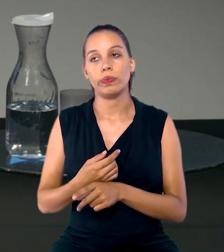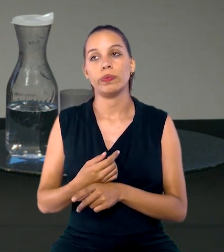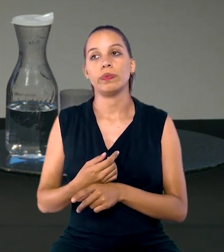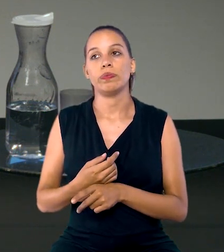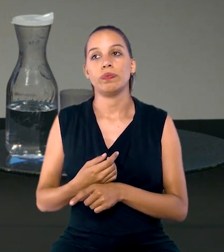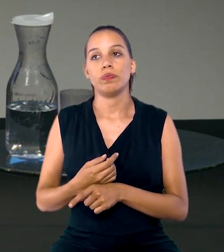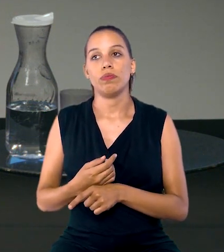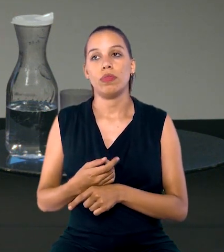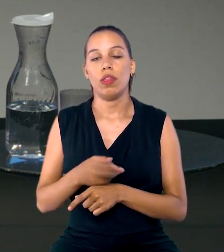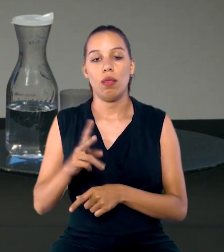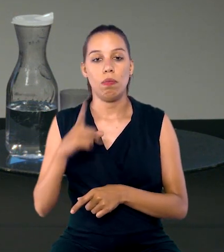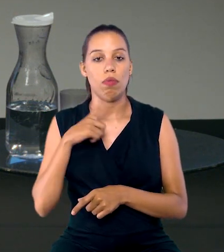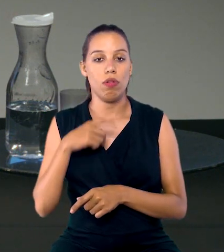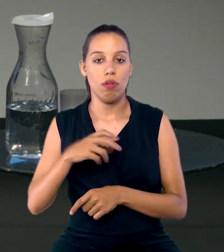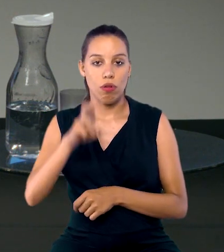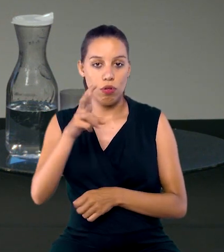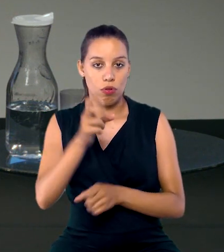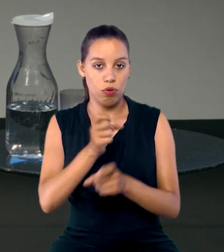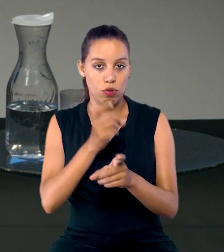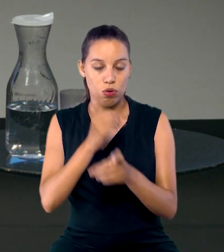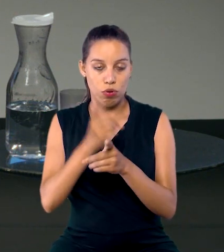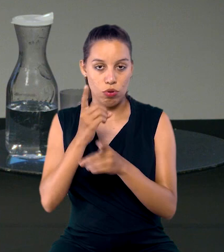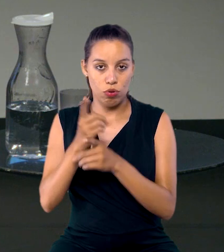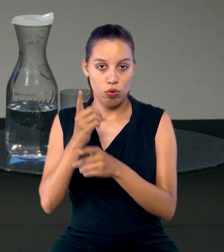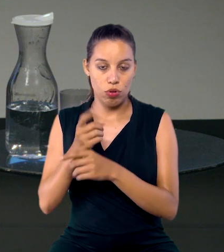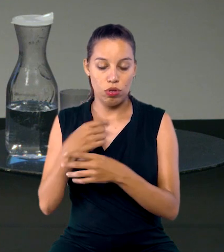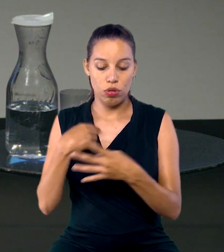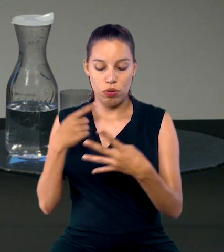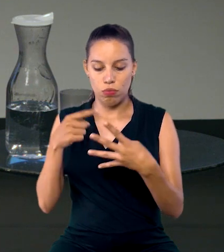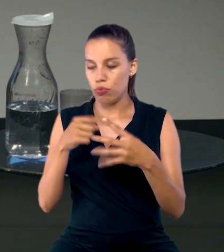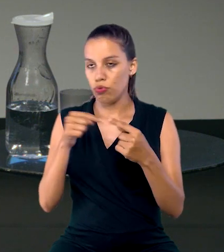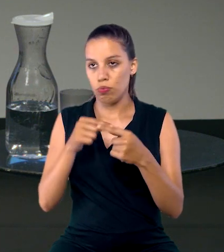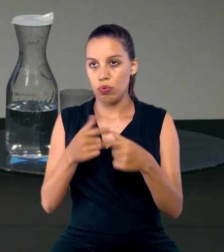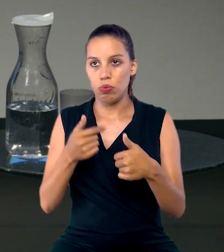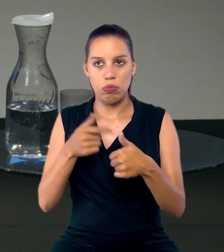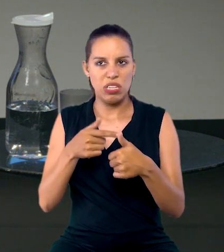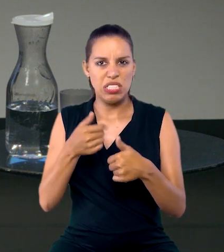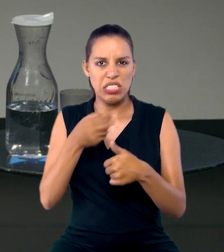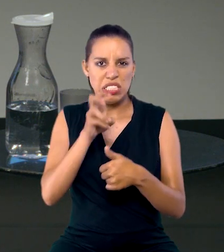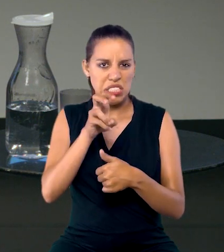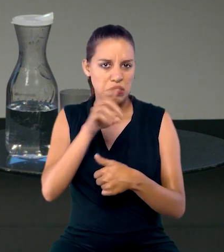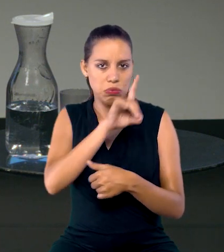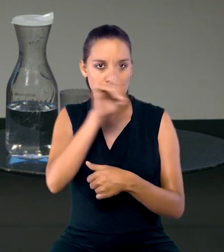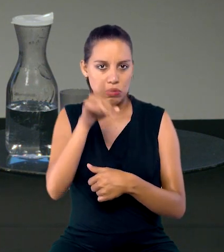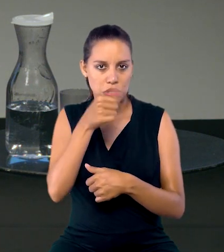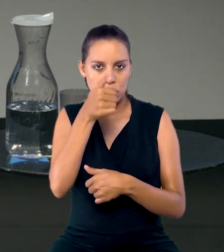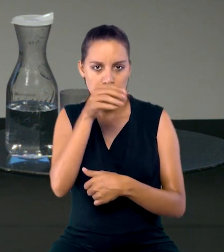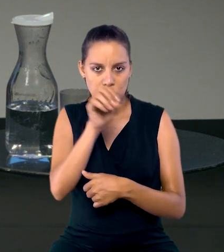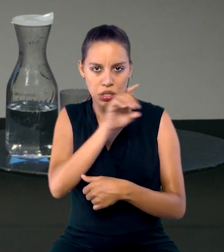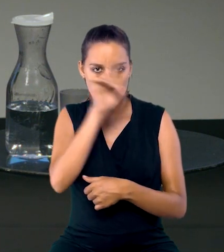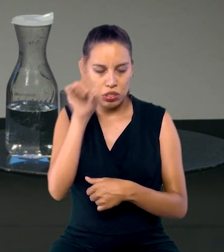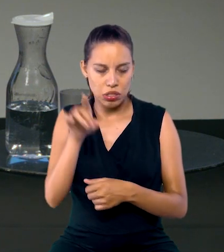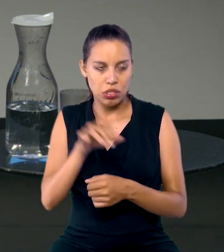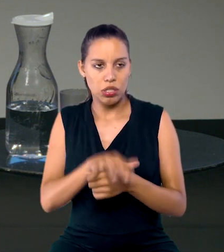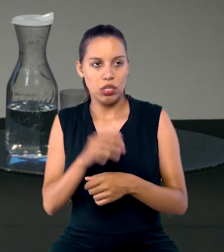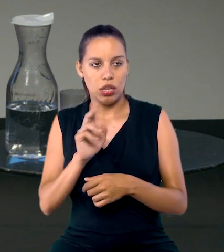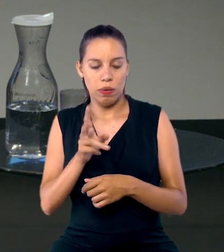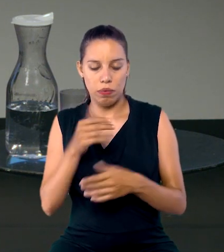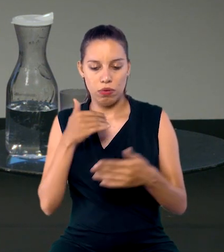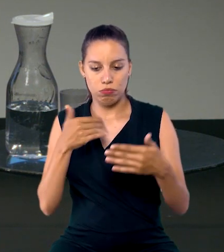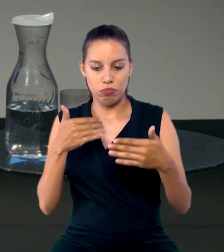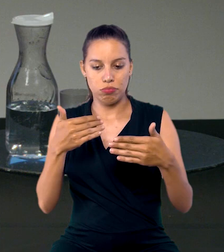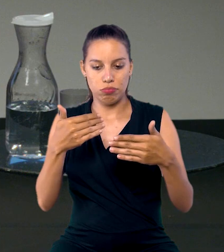encontros de imersão na floresta ou na cidade, de vários dias, 10 dias, por aí. E, durante todos